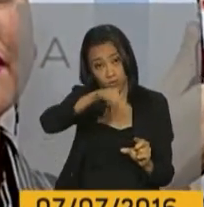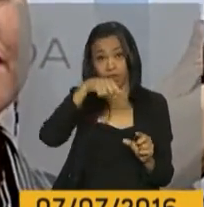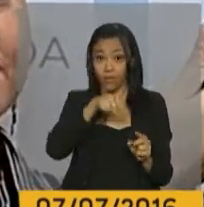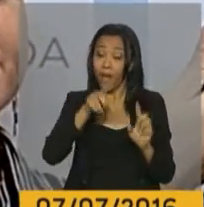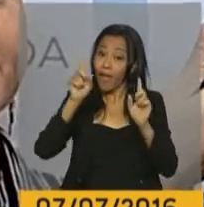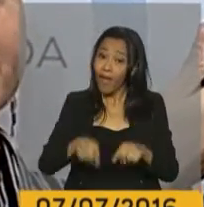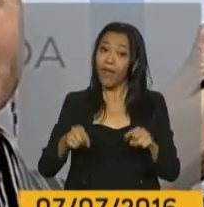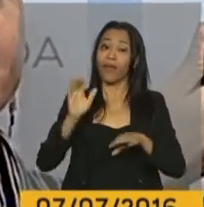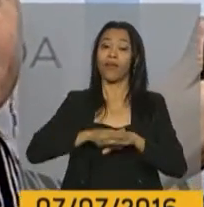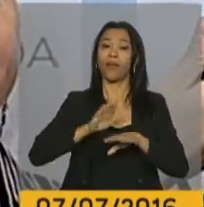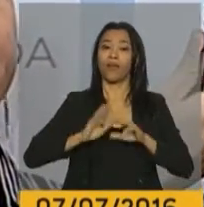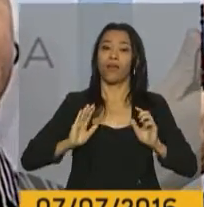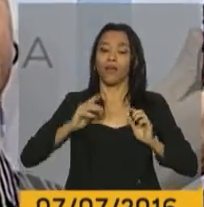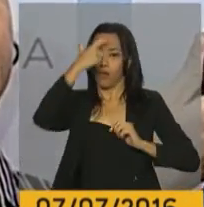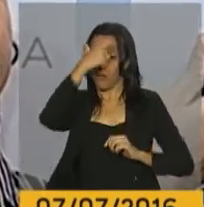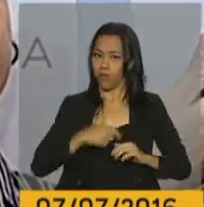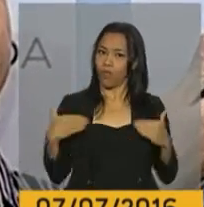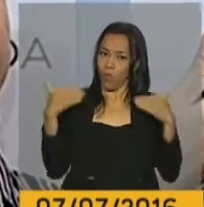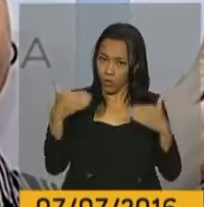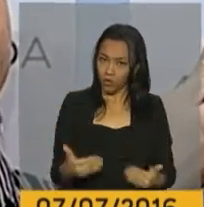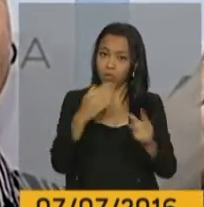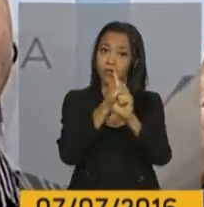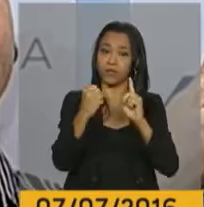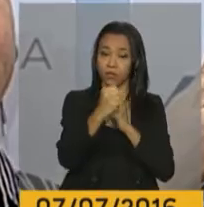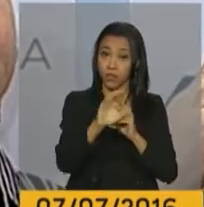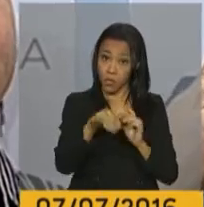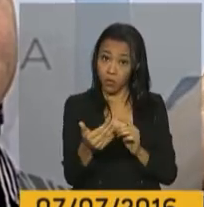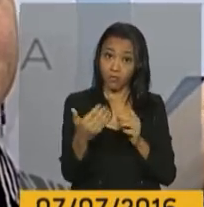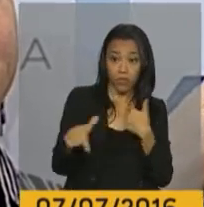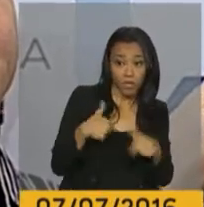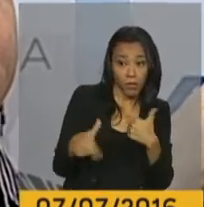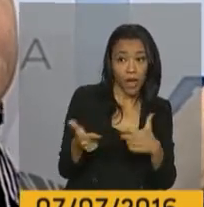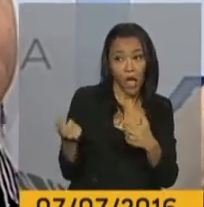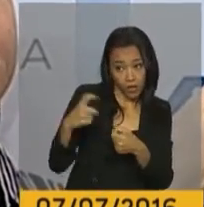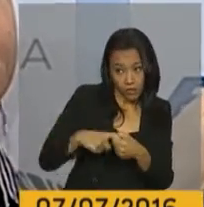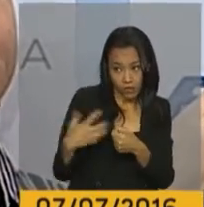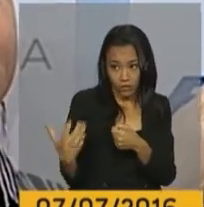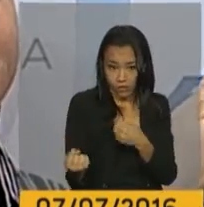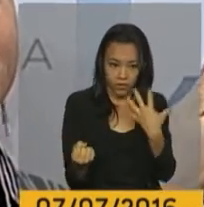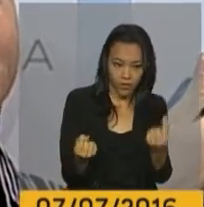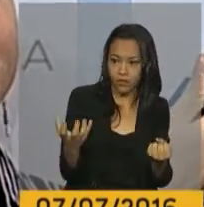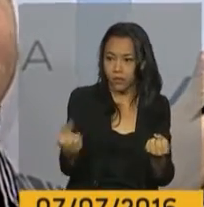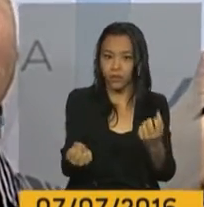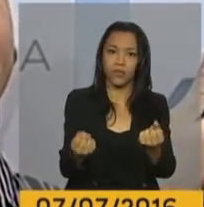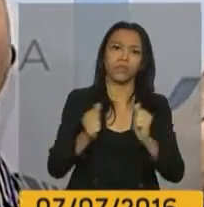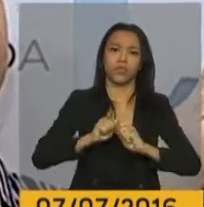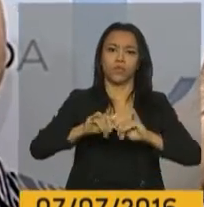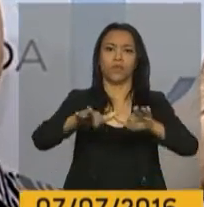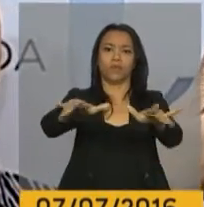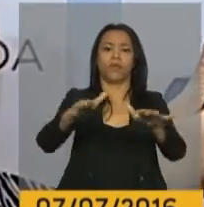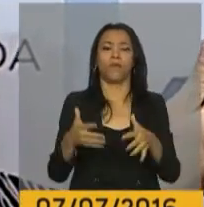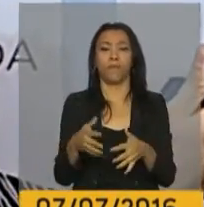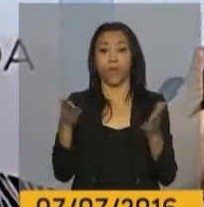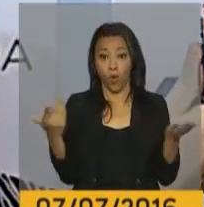da sociedade nós enquanto pudermos trabalhar por adesão faremos isso e então faço um apelo aqui de novo aos nossos